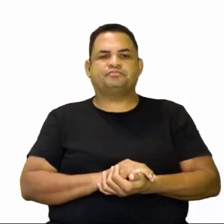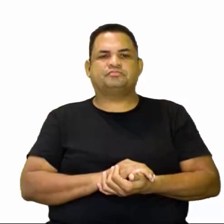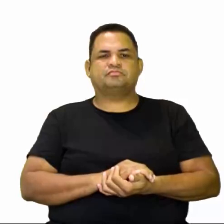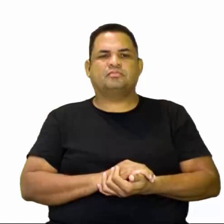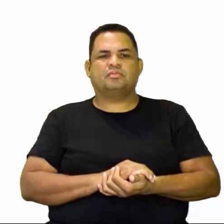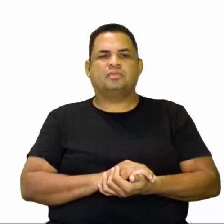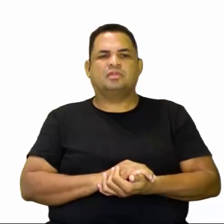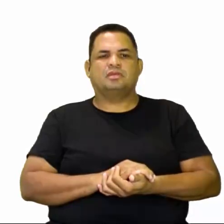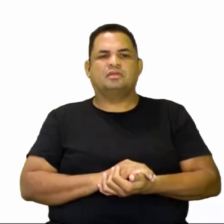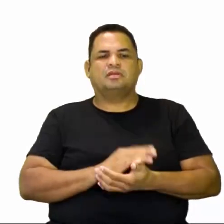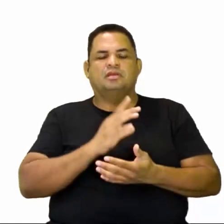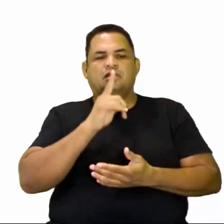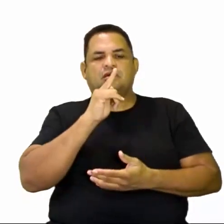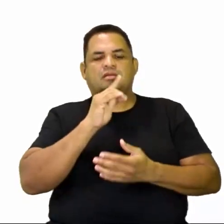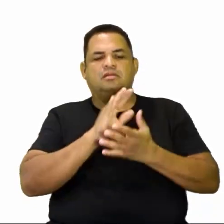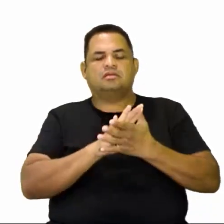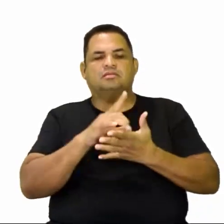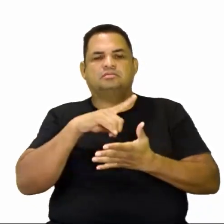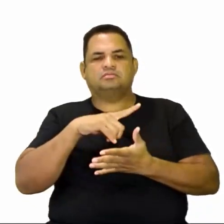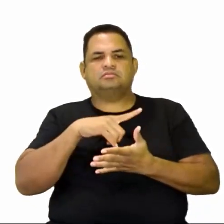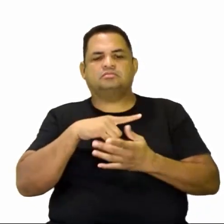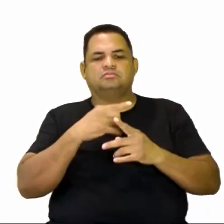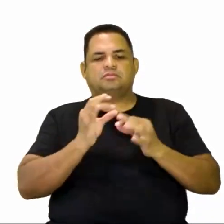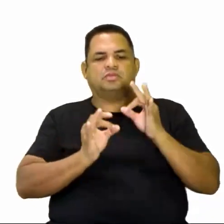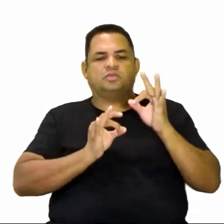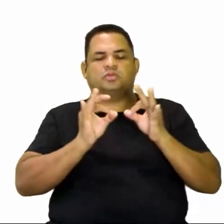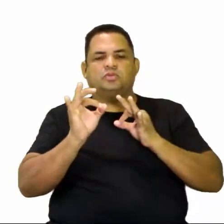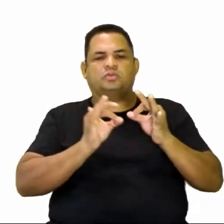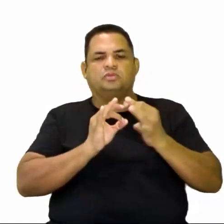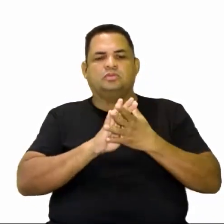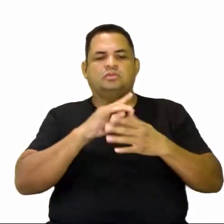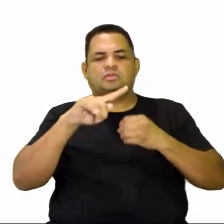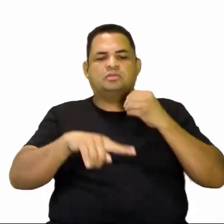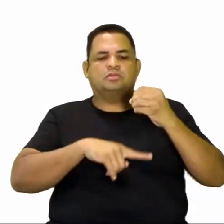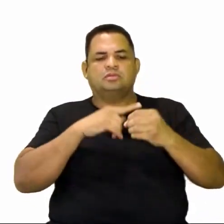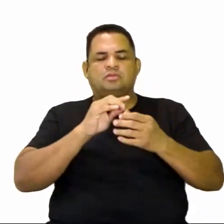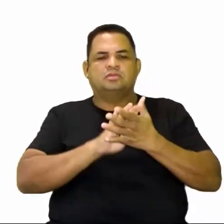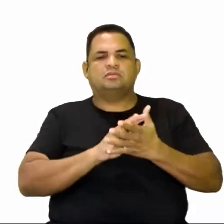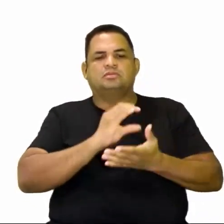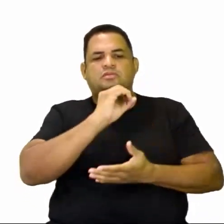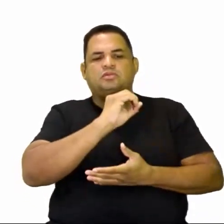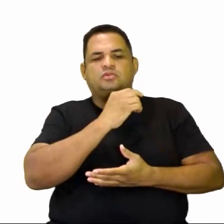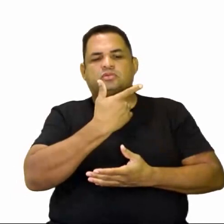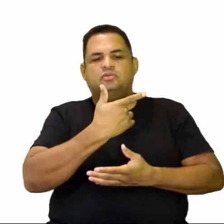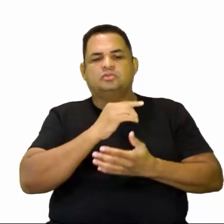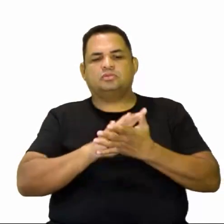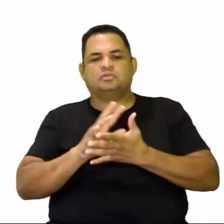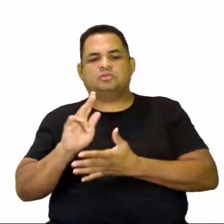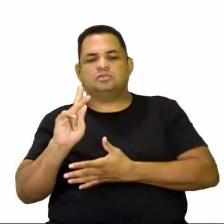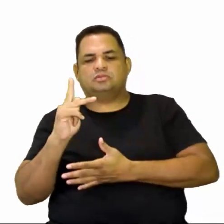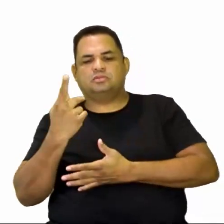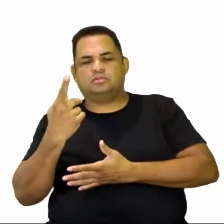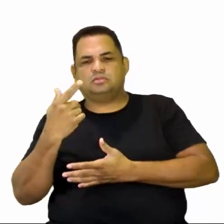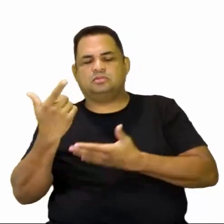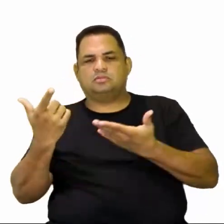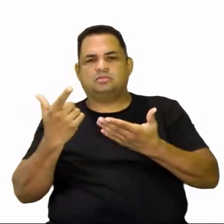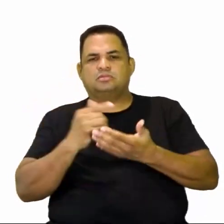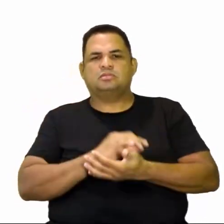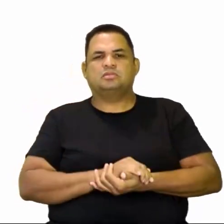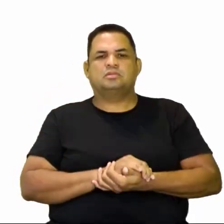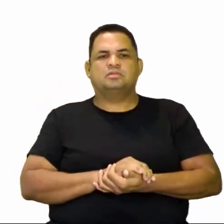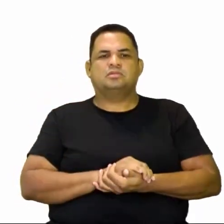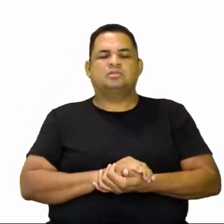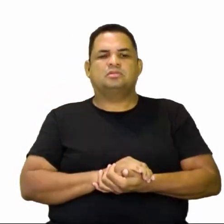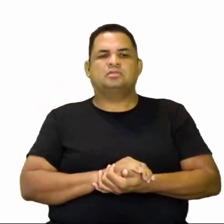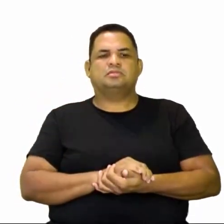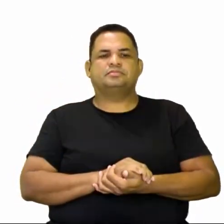sódio. A água é composta porque é formada por átomos de hidrogênio e oxigênio. Hidrogênio H2 só